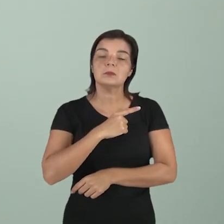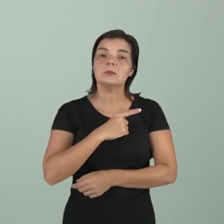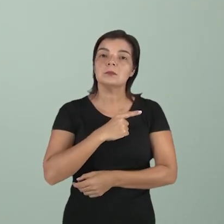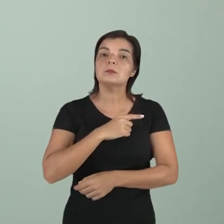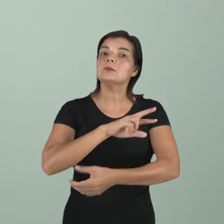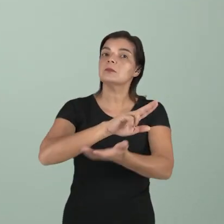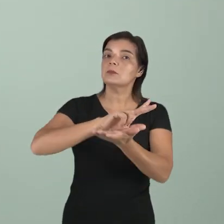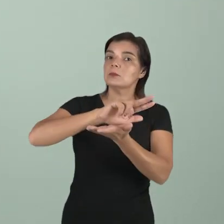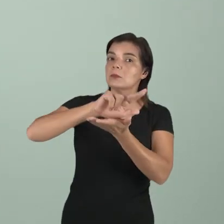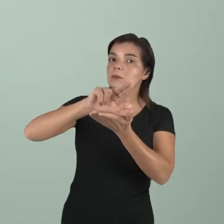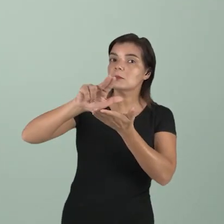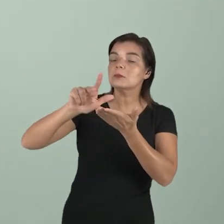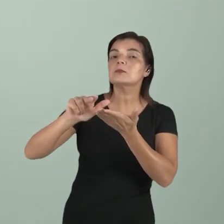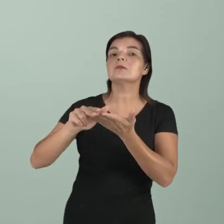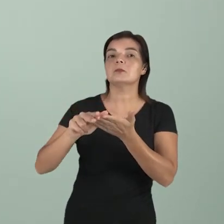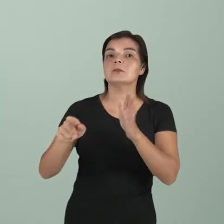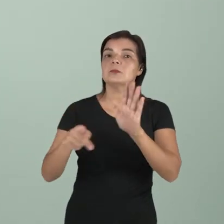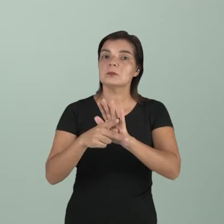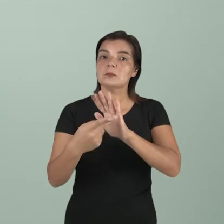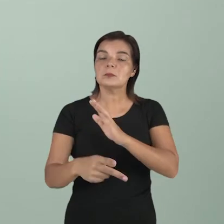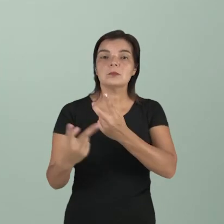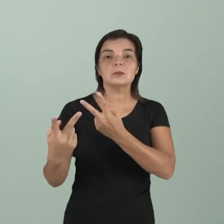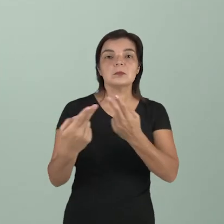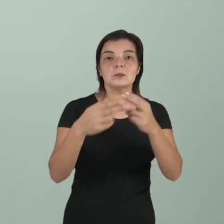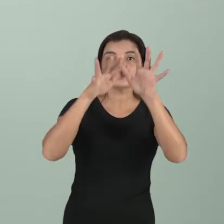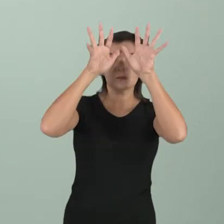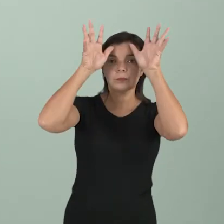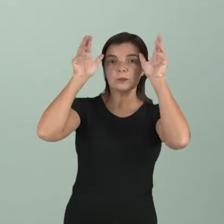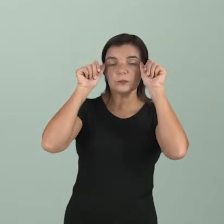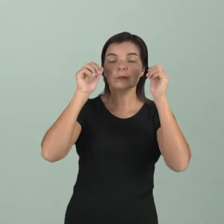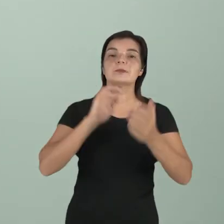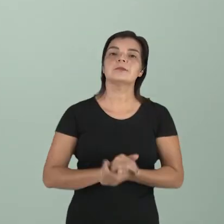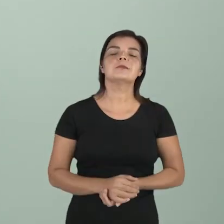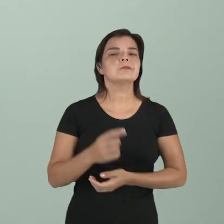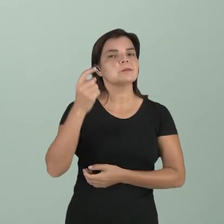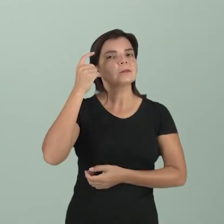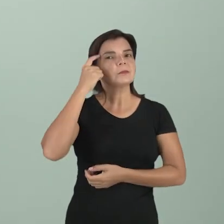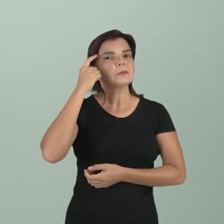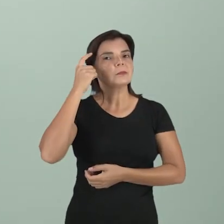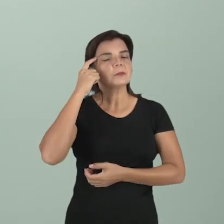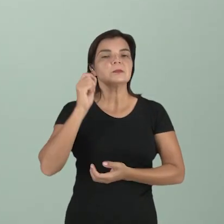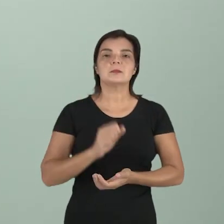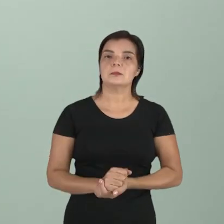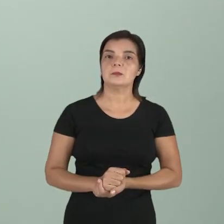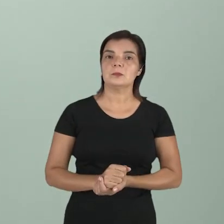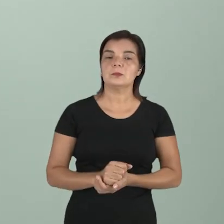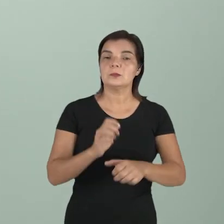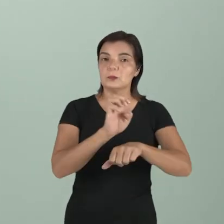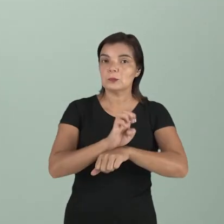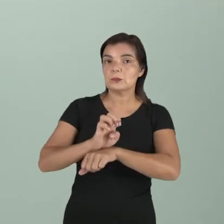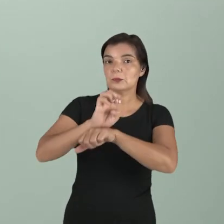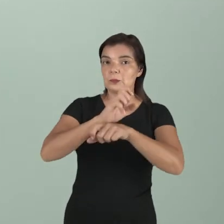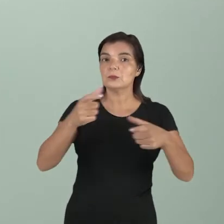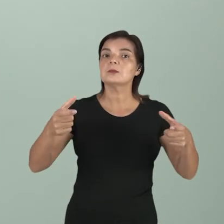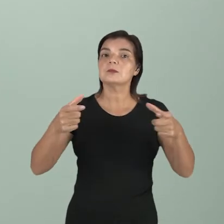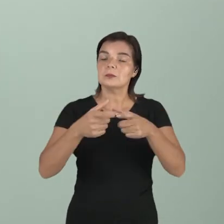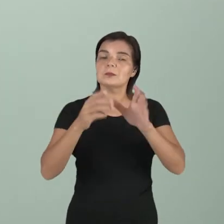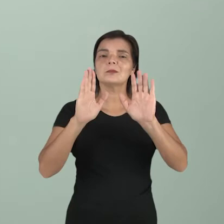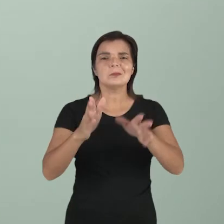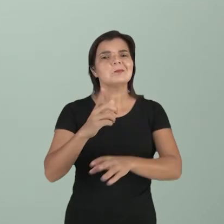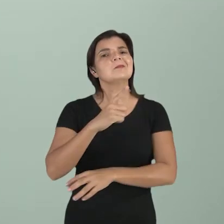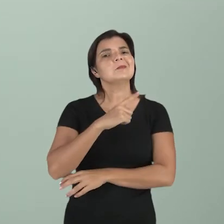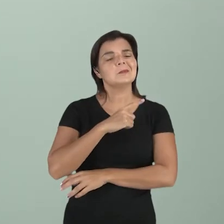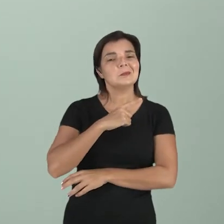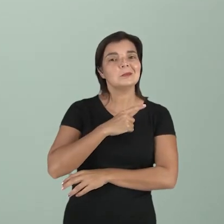país rico de diversidades. E aí nós vamos ter essa diversidade aí em todas as nossas regiões do Brasil. E aí eu